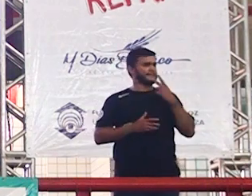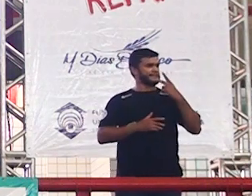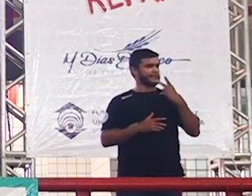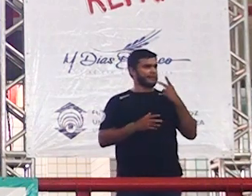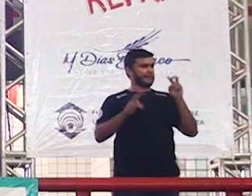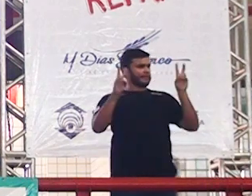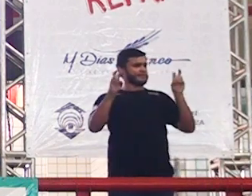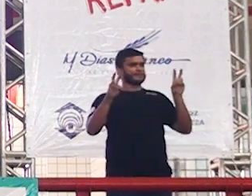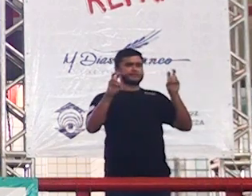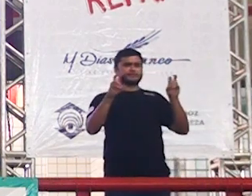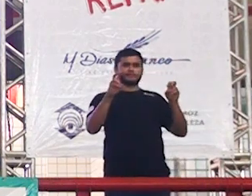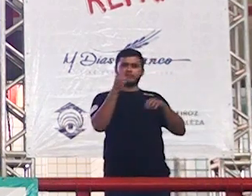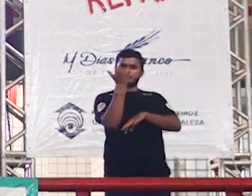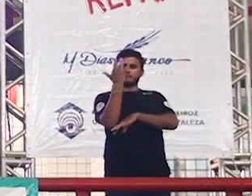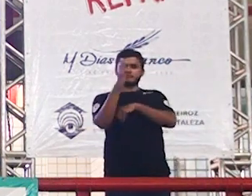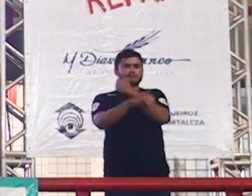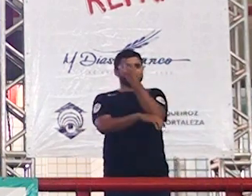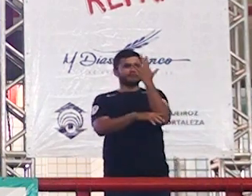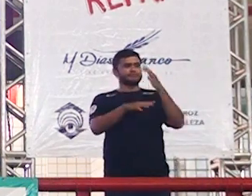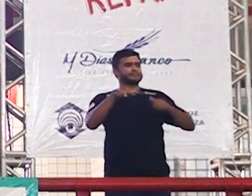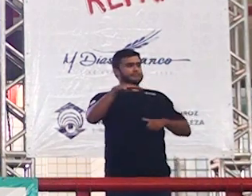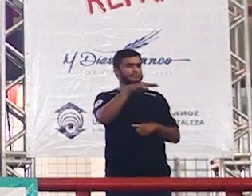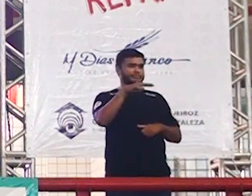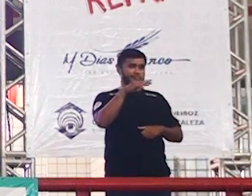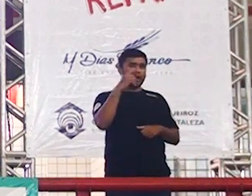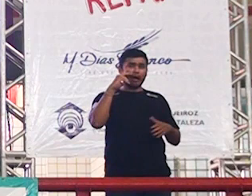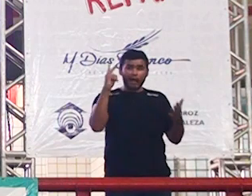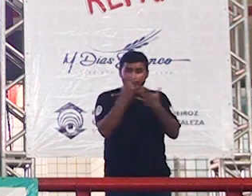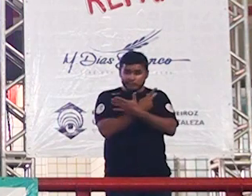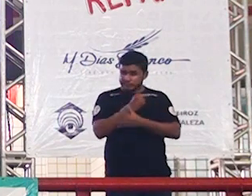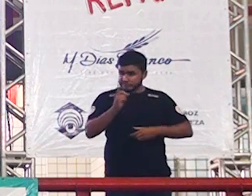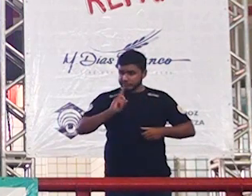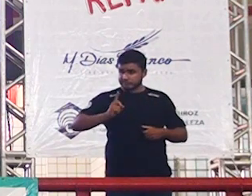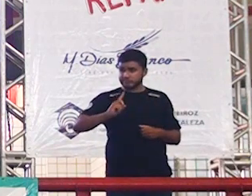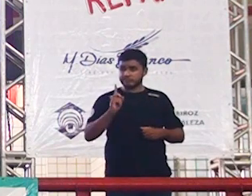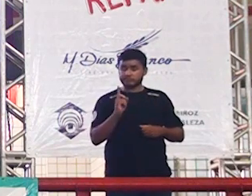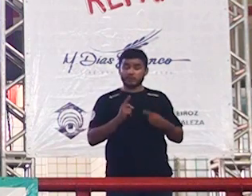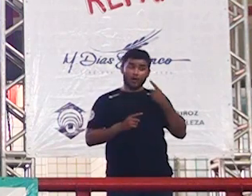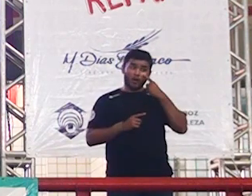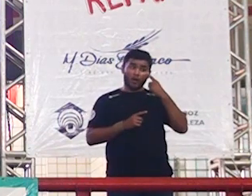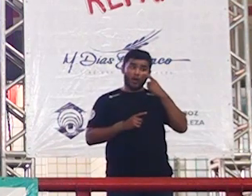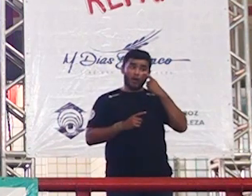Não aconteceu nada ambiental este ano assim quente, não. Não aconteceu.